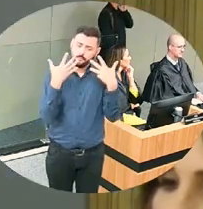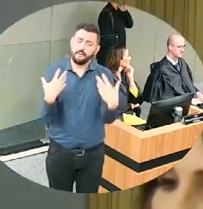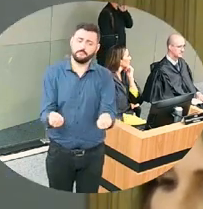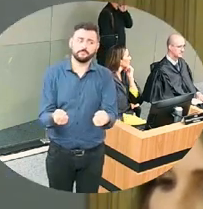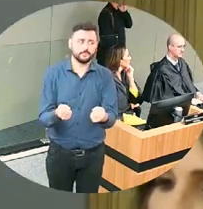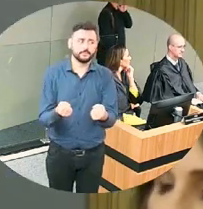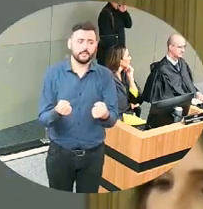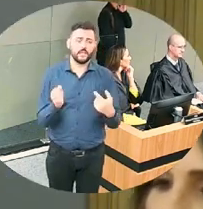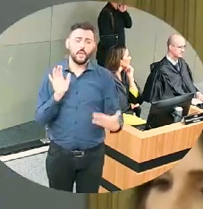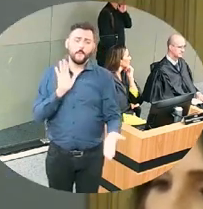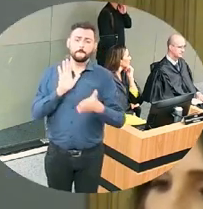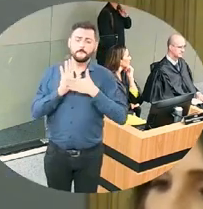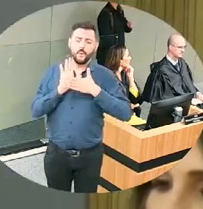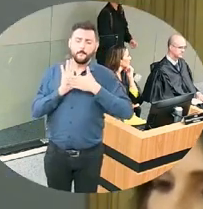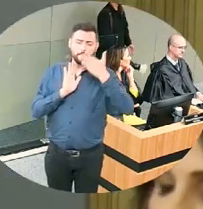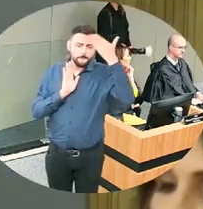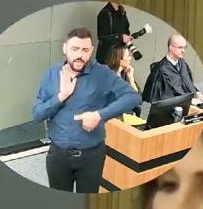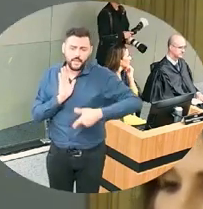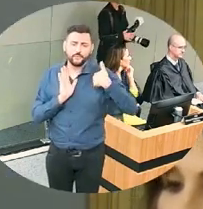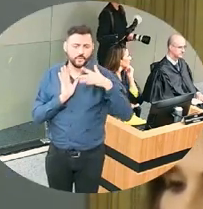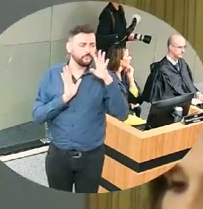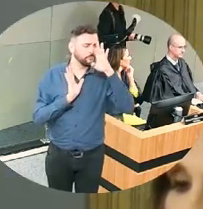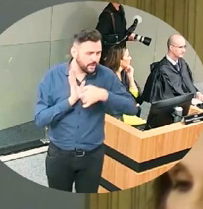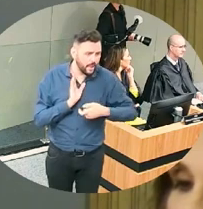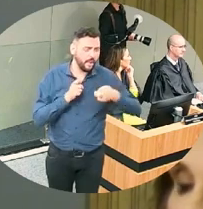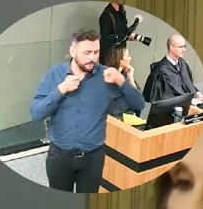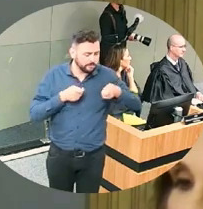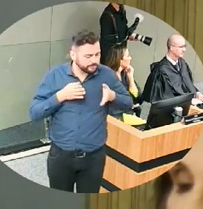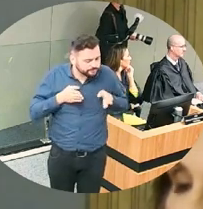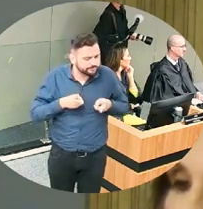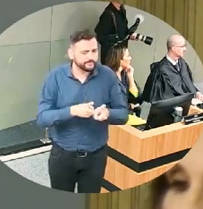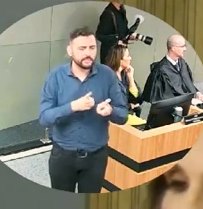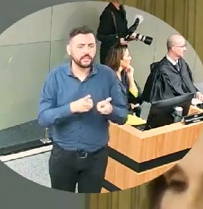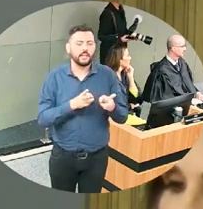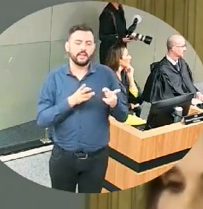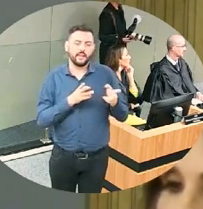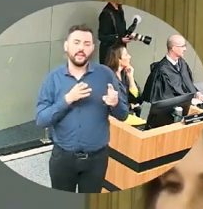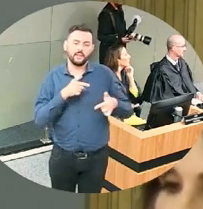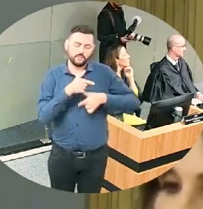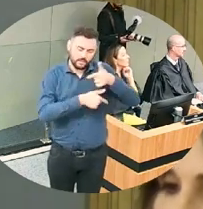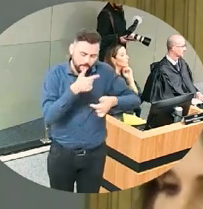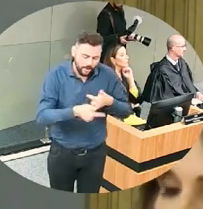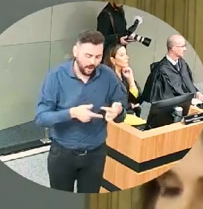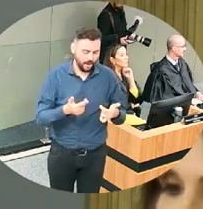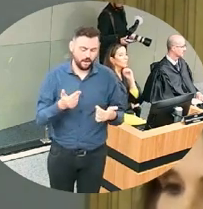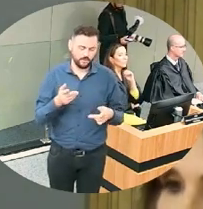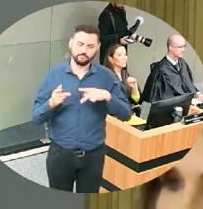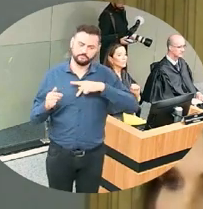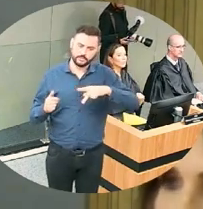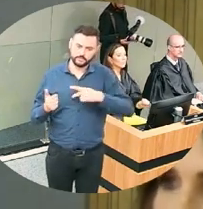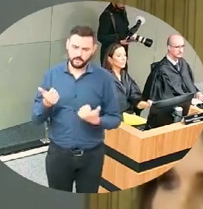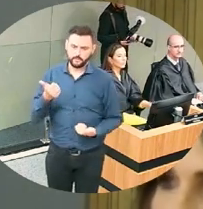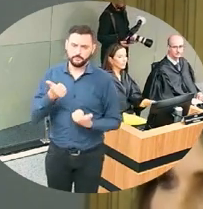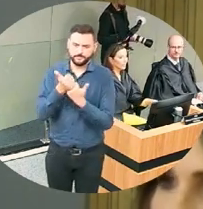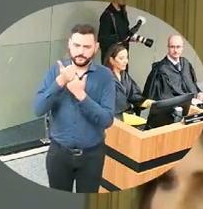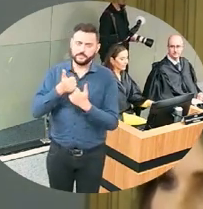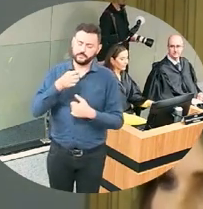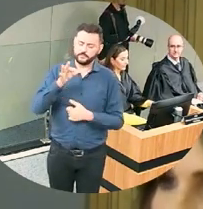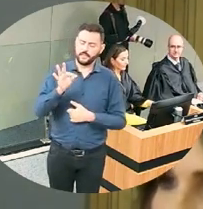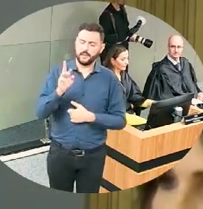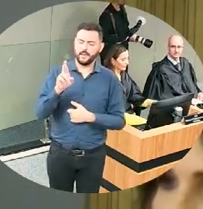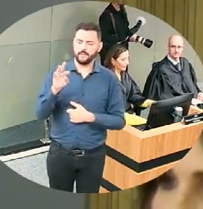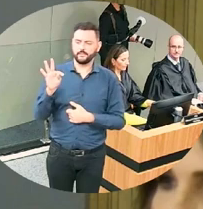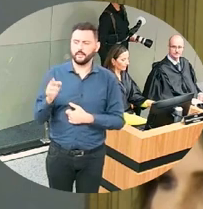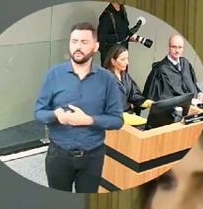compromisso prometo desempenhar bem e fielmente os deveres do cargo de vice-presidente do Tribunal Regional do